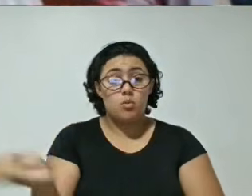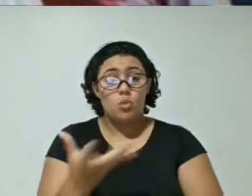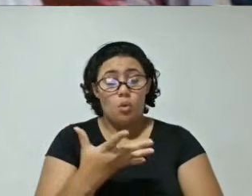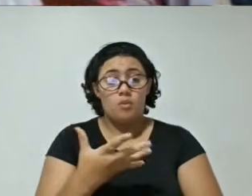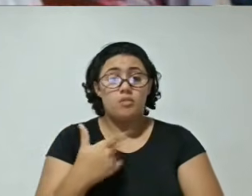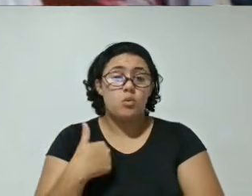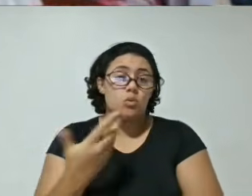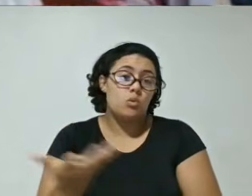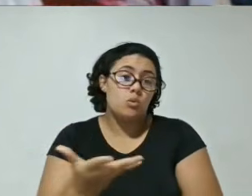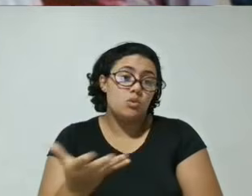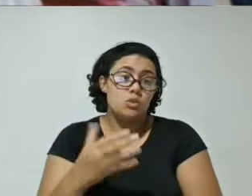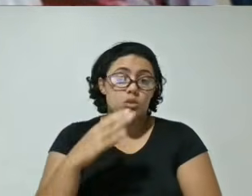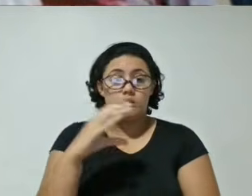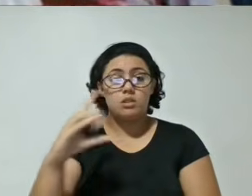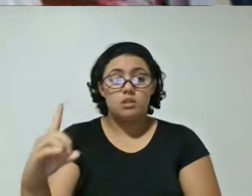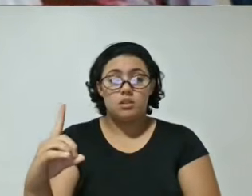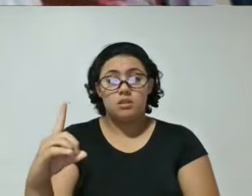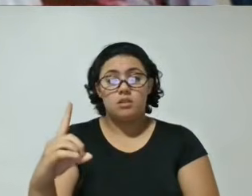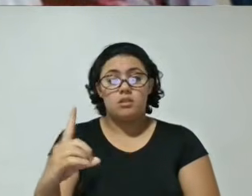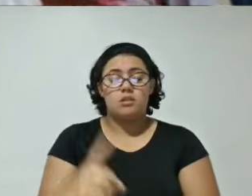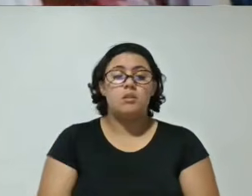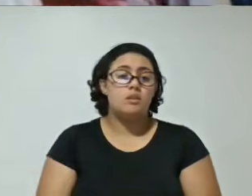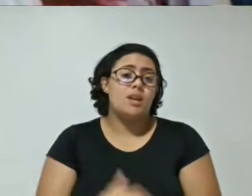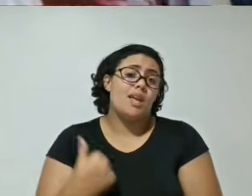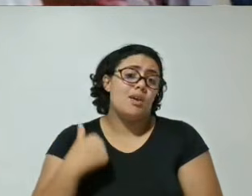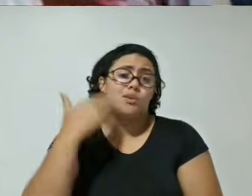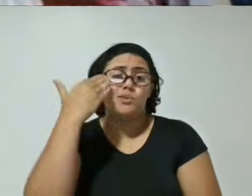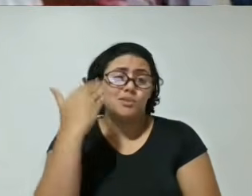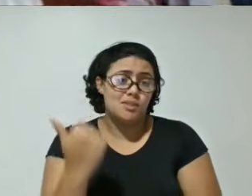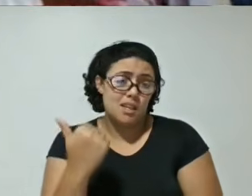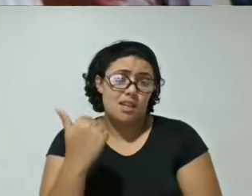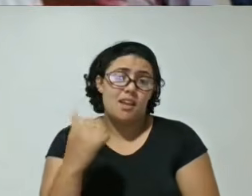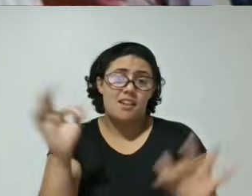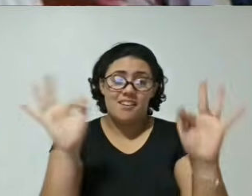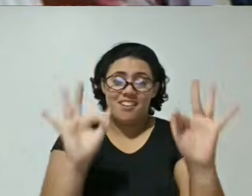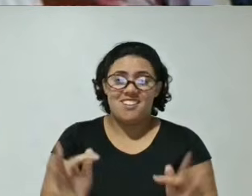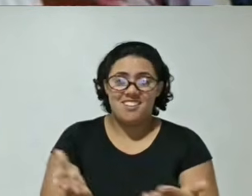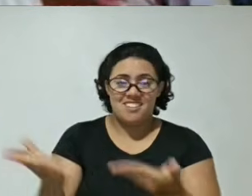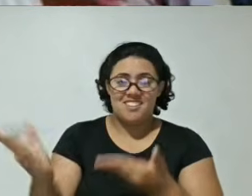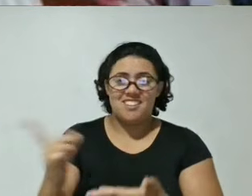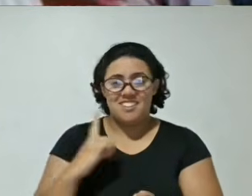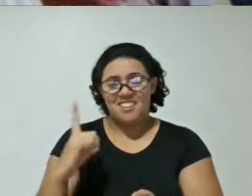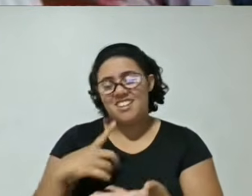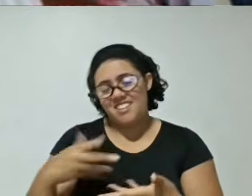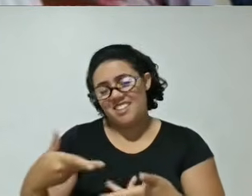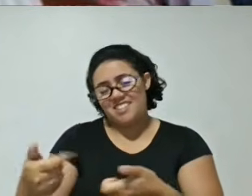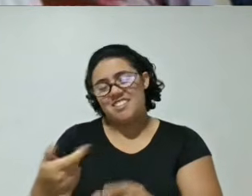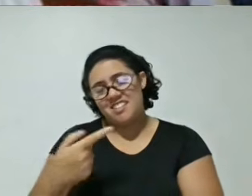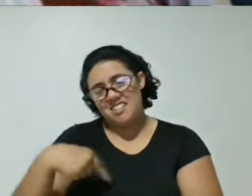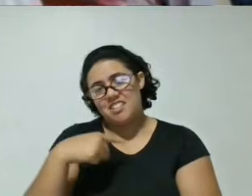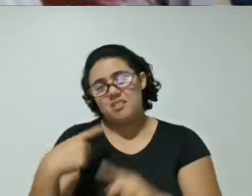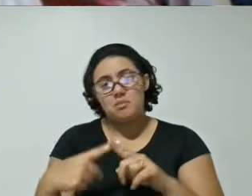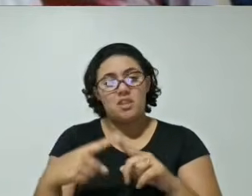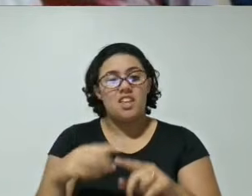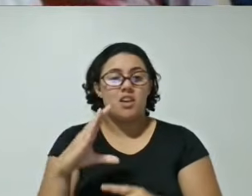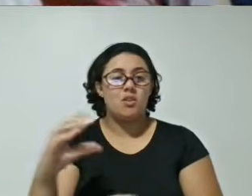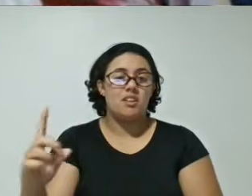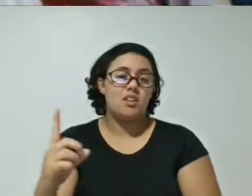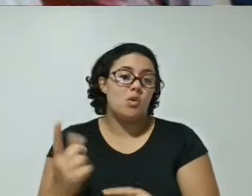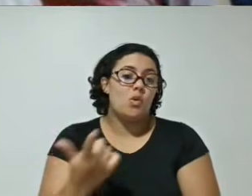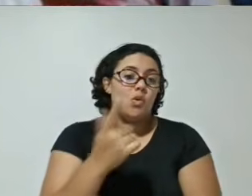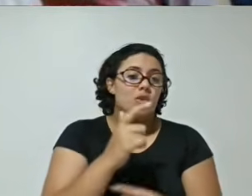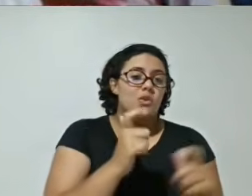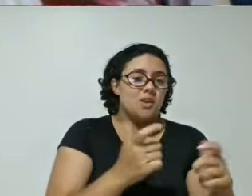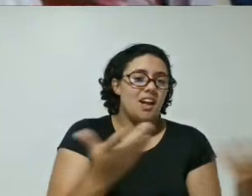coordenador de equipamento, eu sei o tanto da felicidade que a Maria José teve, assim, porque a gente, recentemente, agora, teve